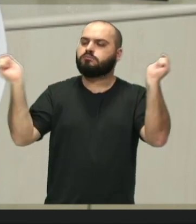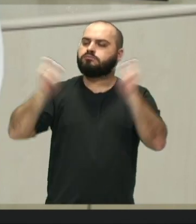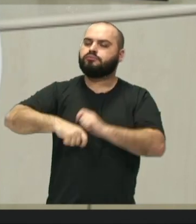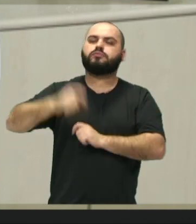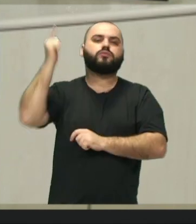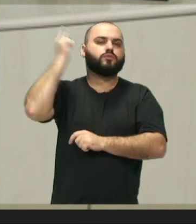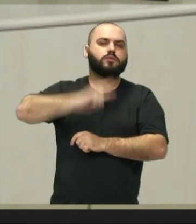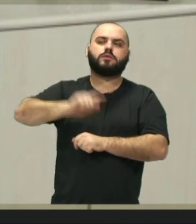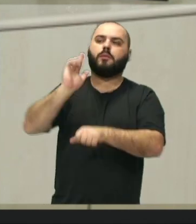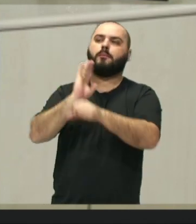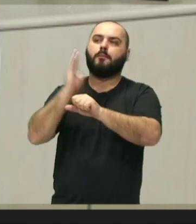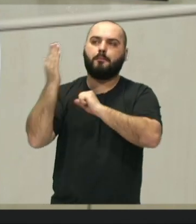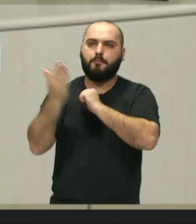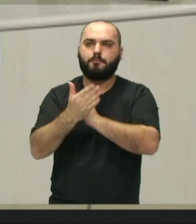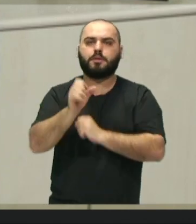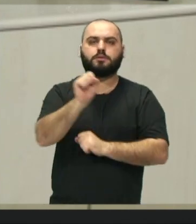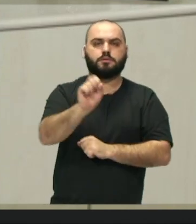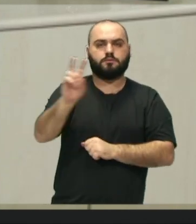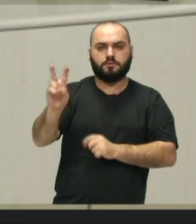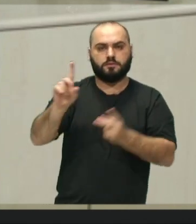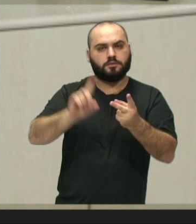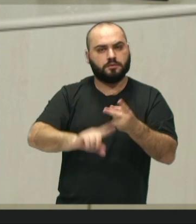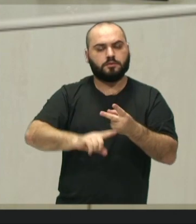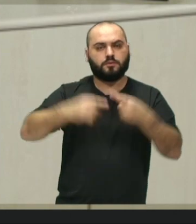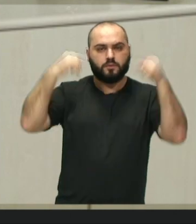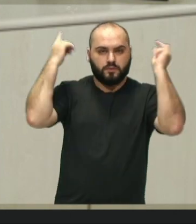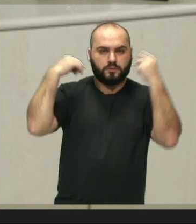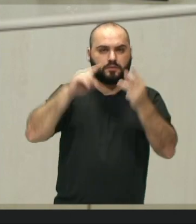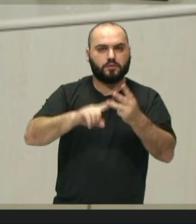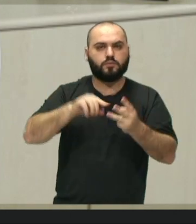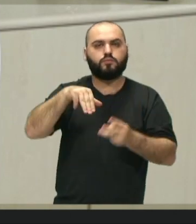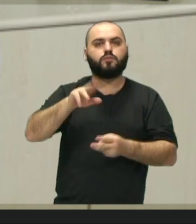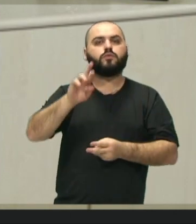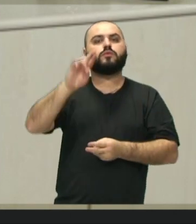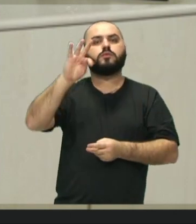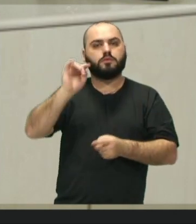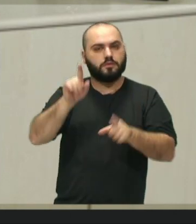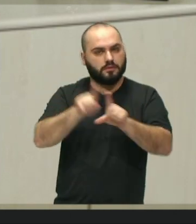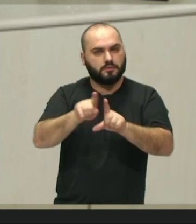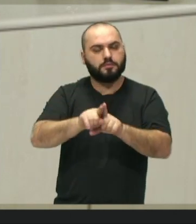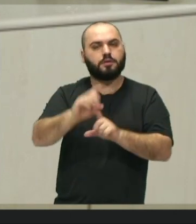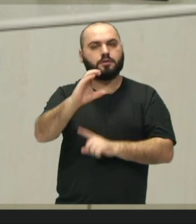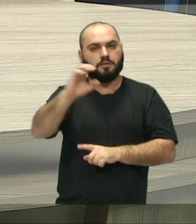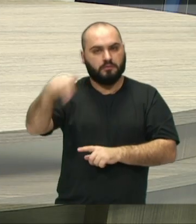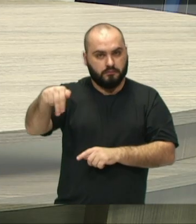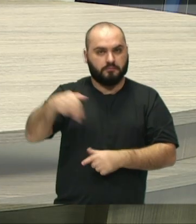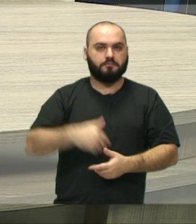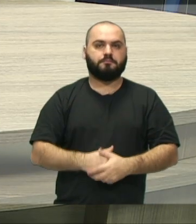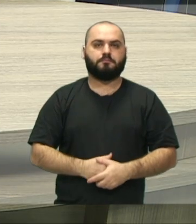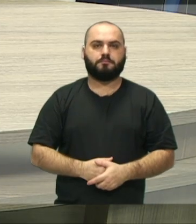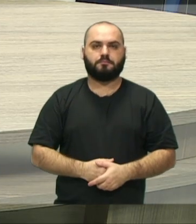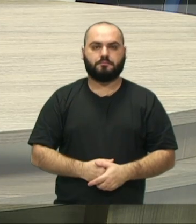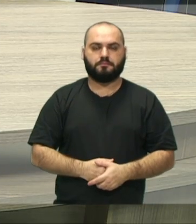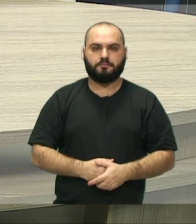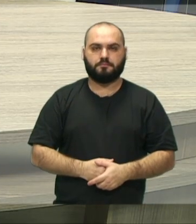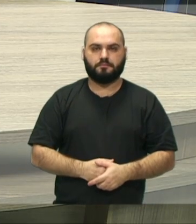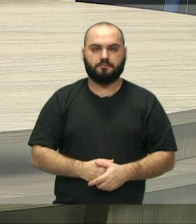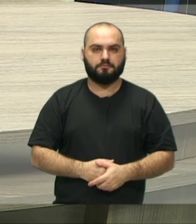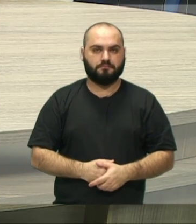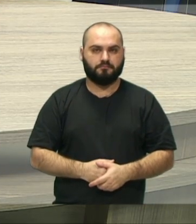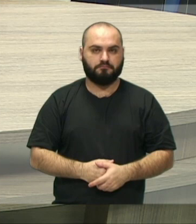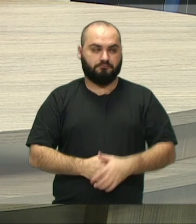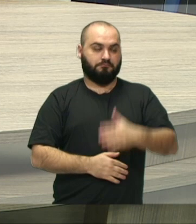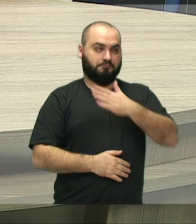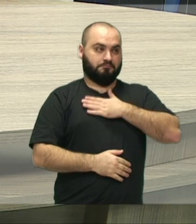desses bairros ali, São Vicente, Cordeiros, Murta e Cidade Nova. E vamos dizer assim, o bairro onde